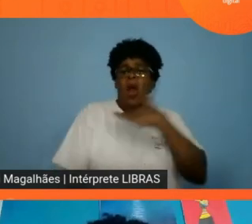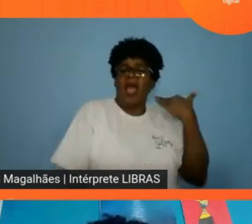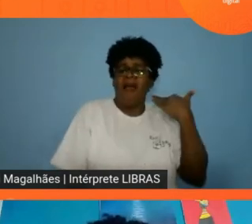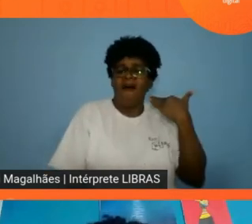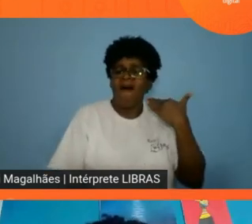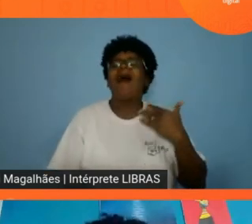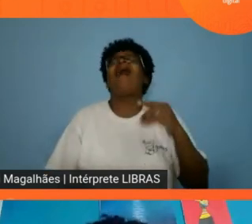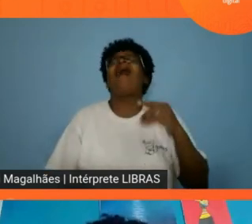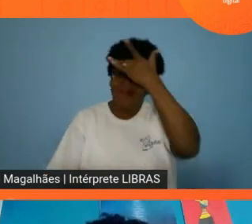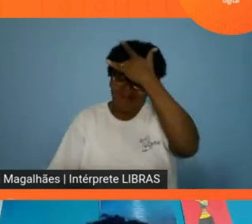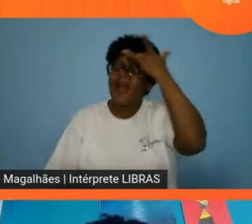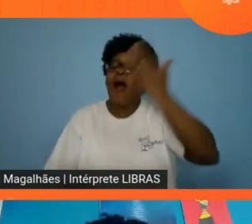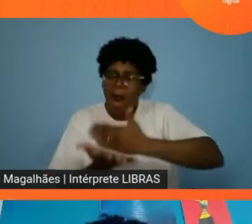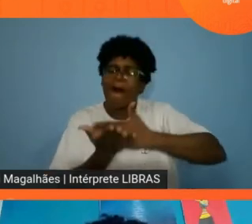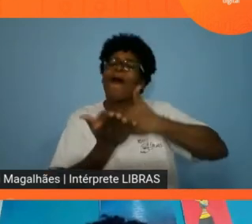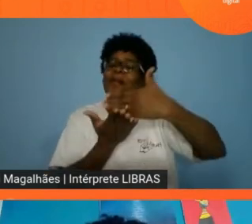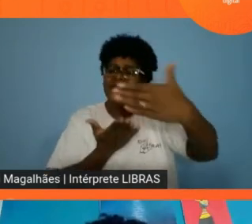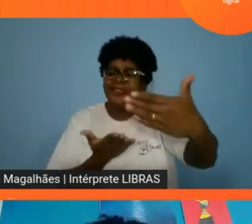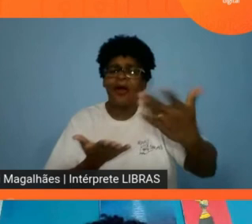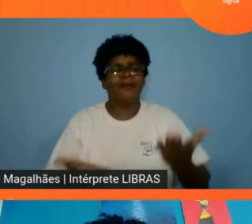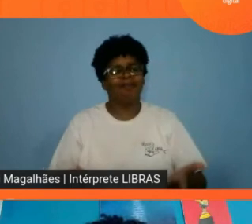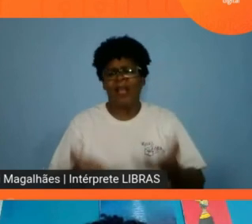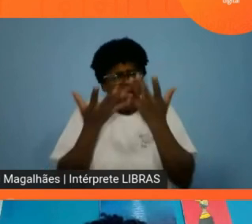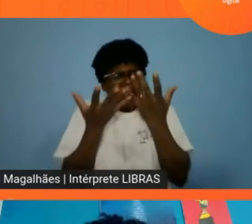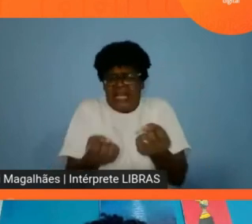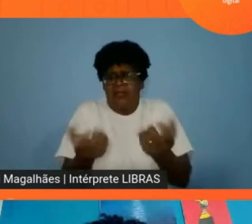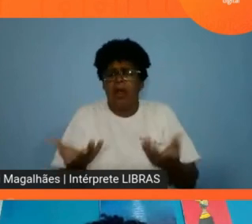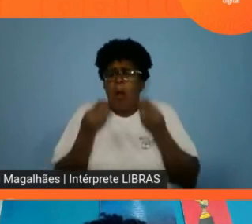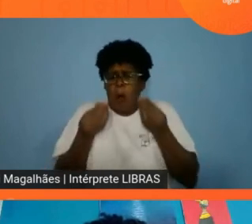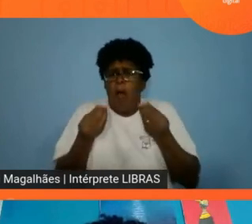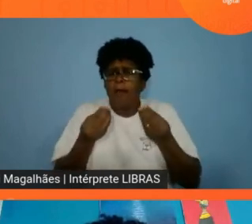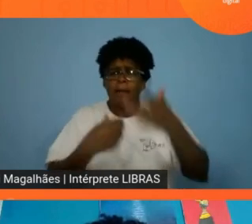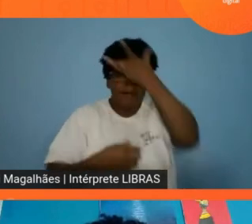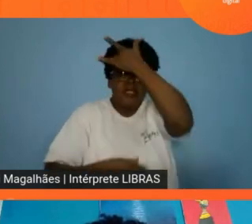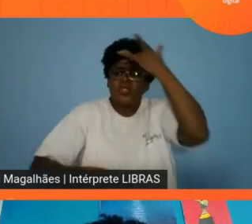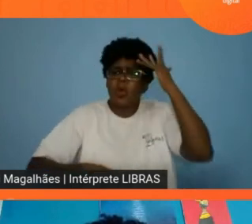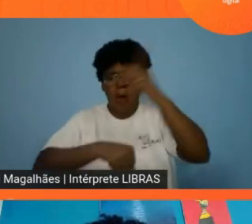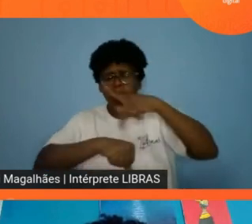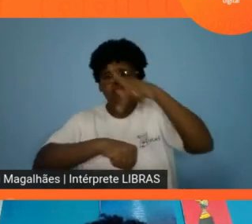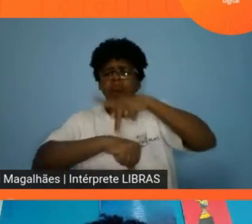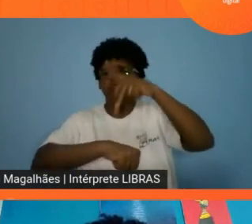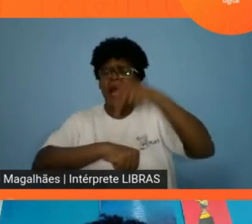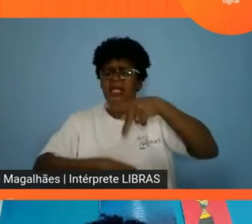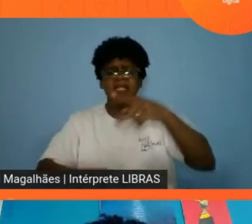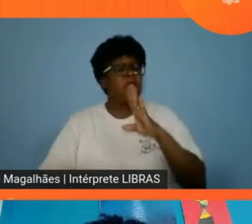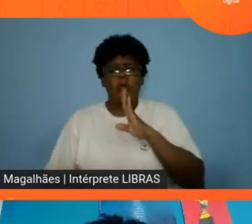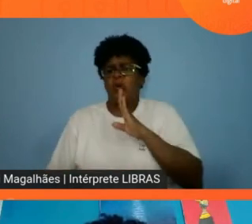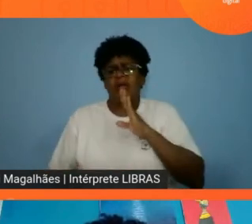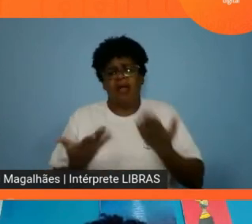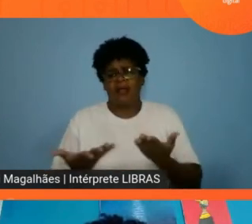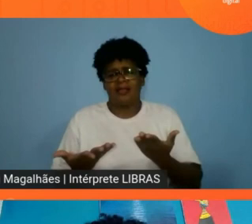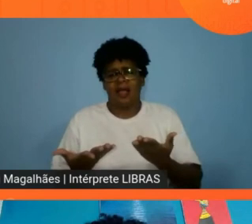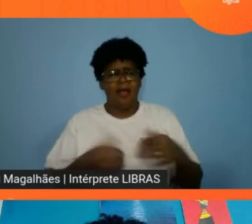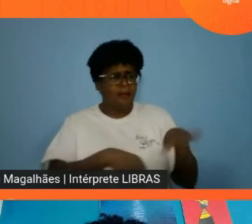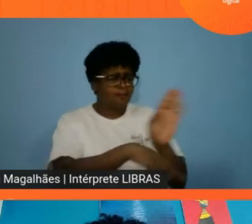artistas, é uma coisa inadmissível, né? Eu vejo muitos artistas, muitos filmes, eu gosto muito de